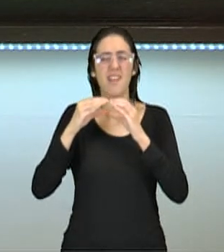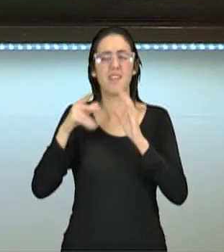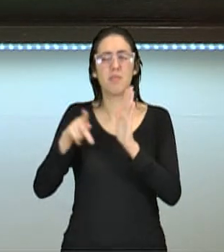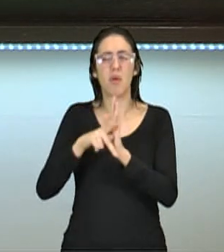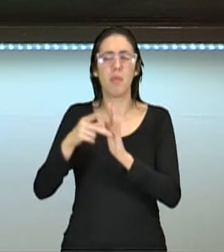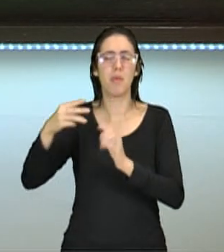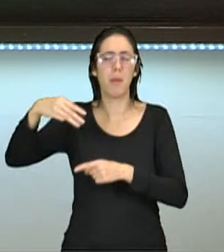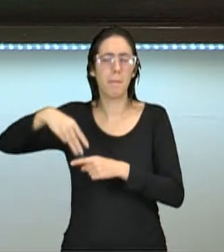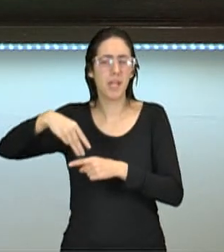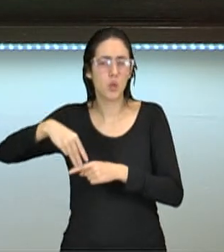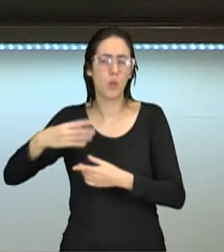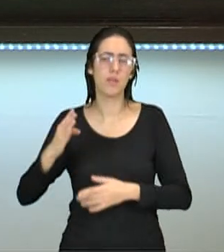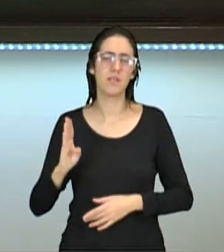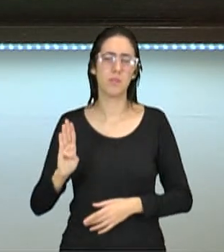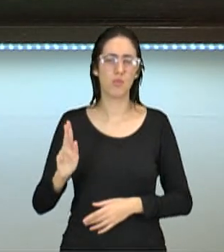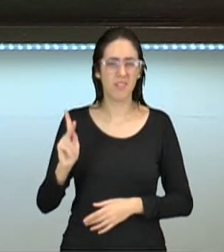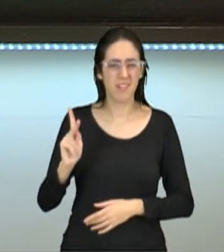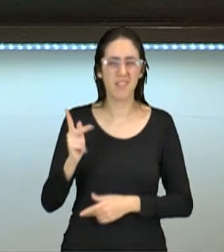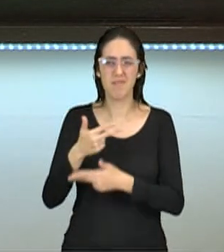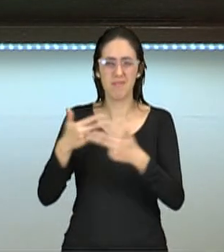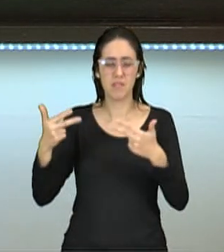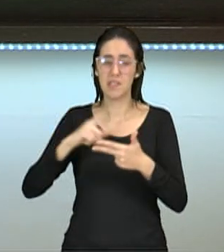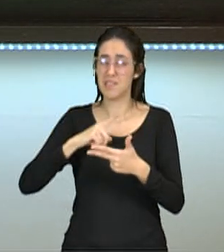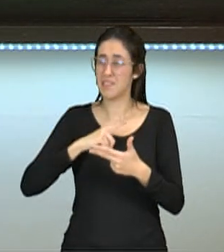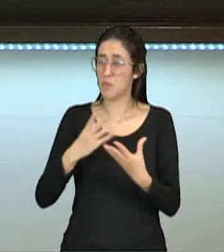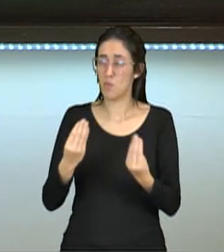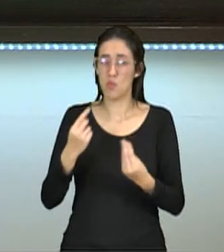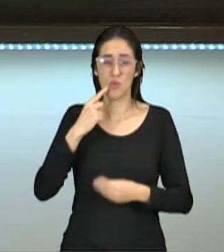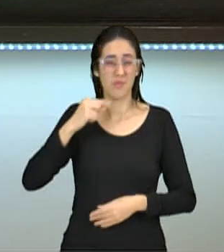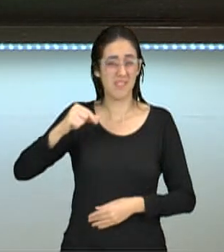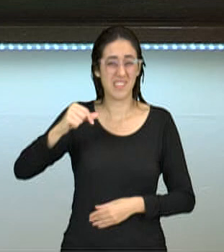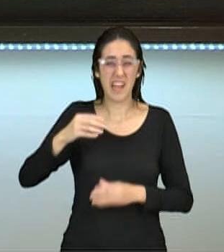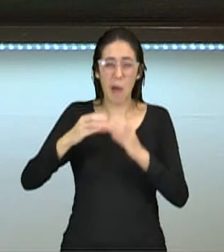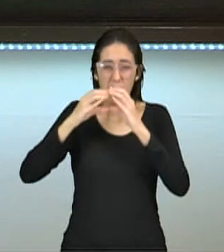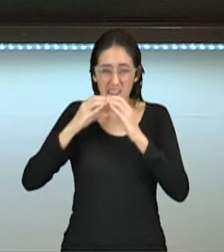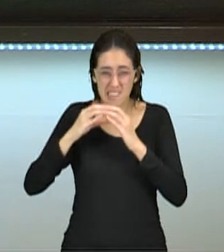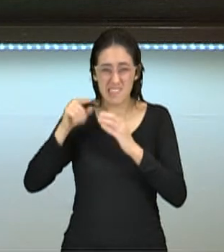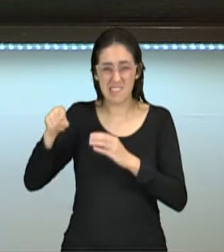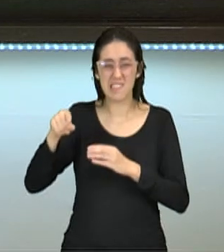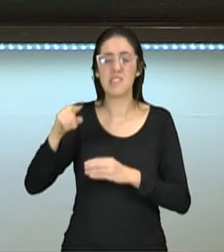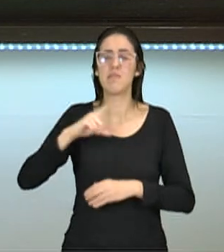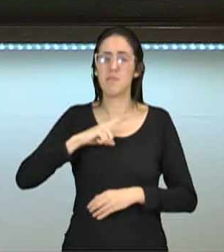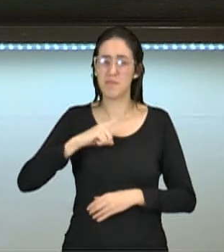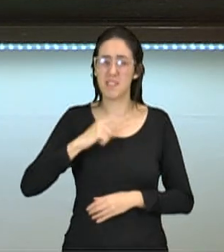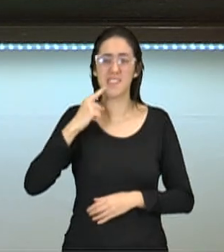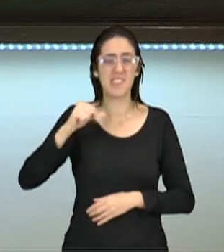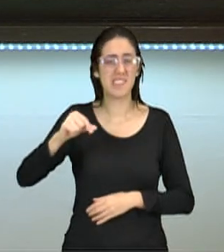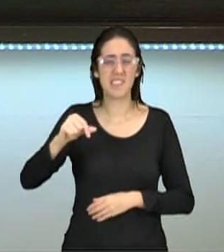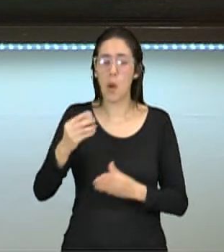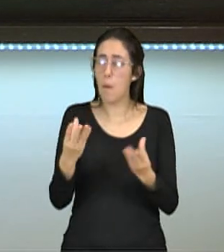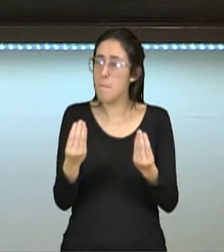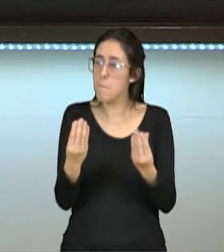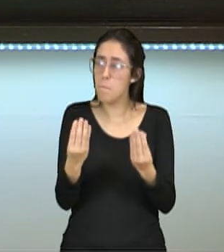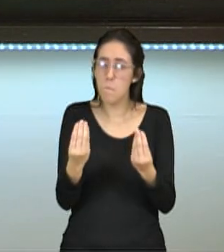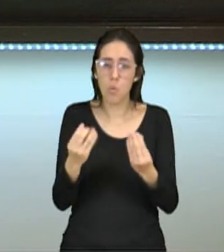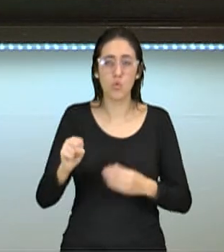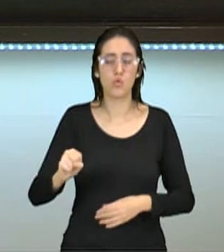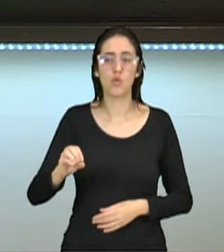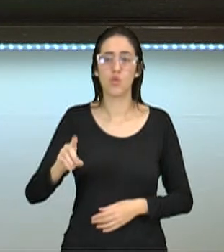isso é cheio de sódio, que também é um sal, né? Então ele é usado para acentuar o sabor do alimento,